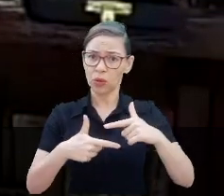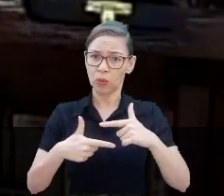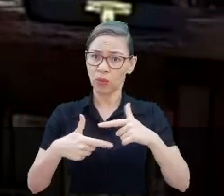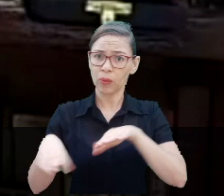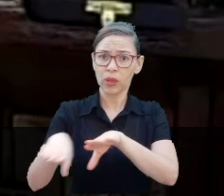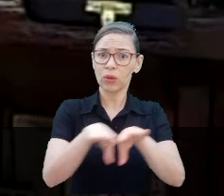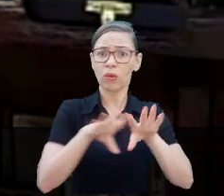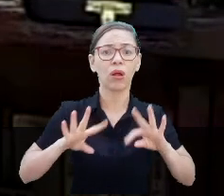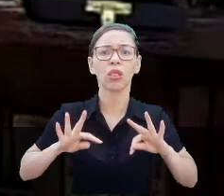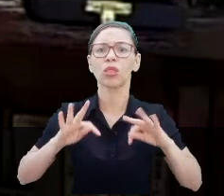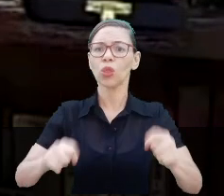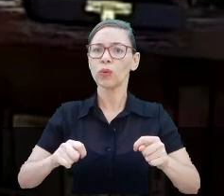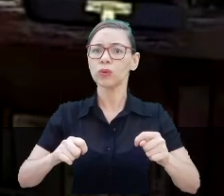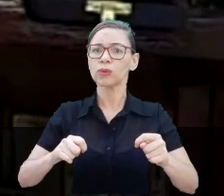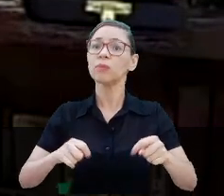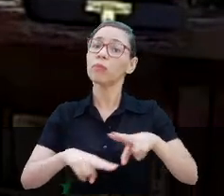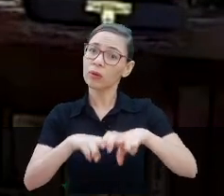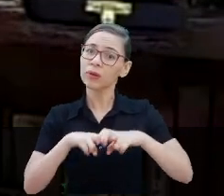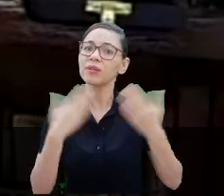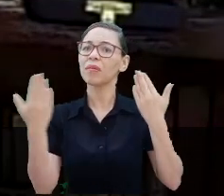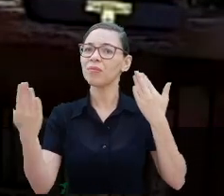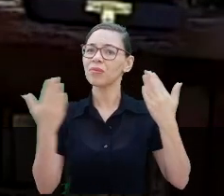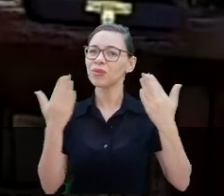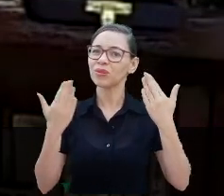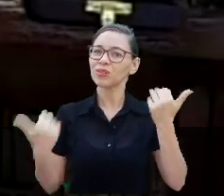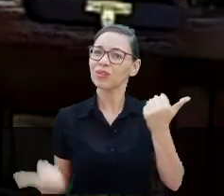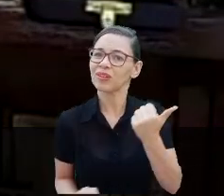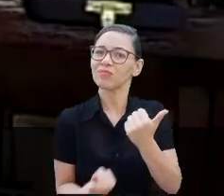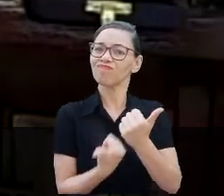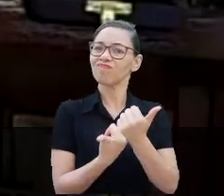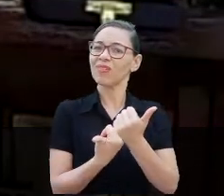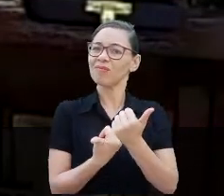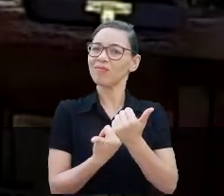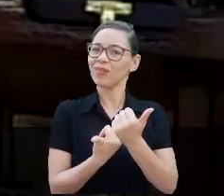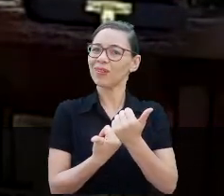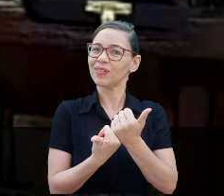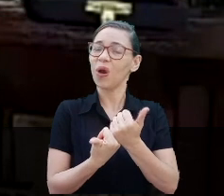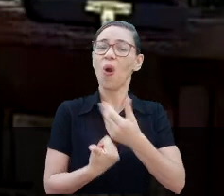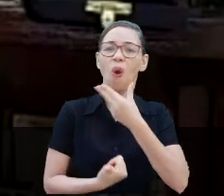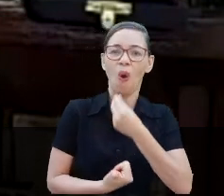produzindo, inclusive dentro da psicologia. Então, essa é a função da psicologia